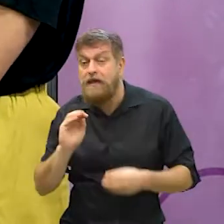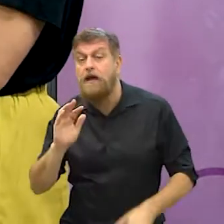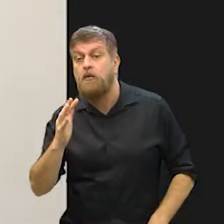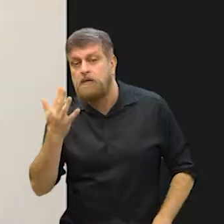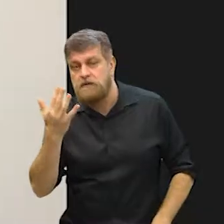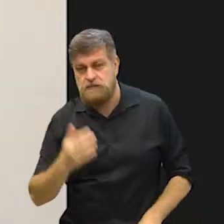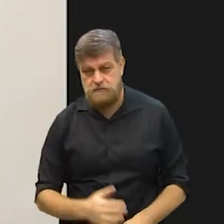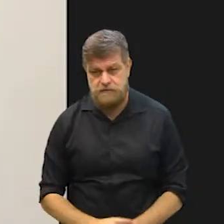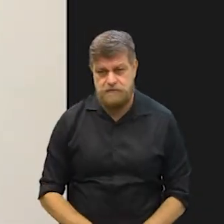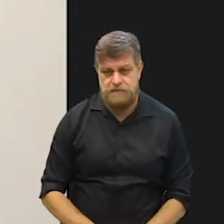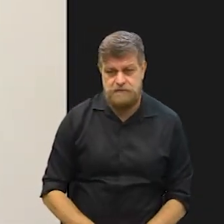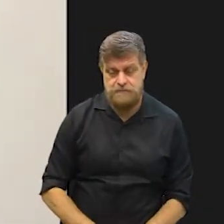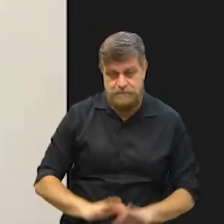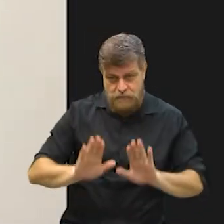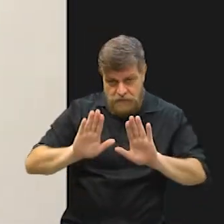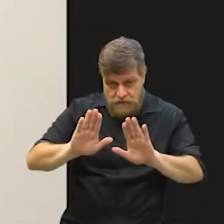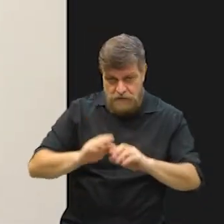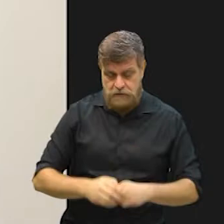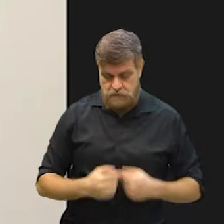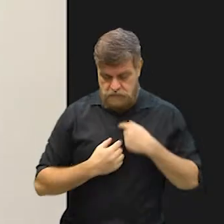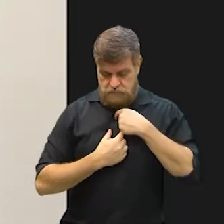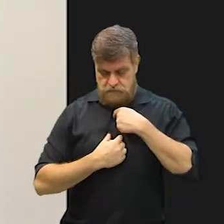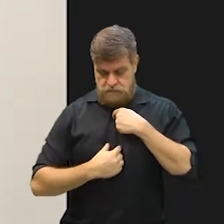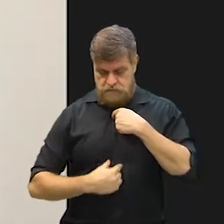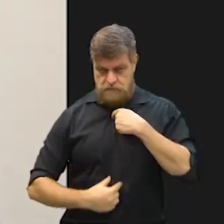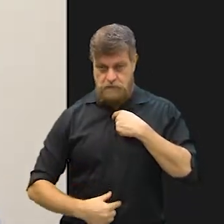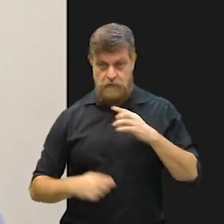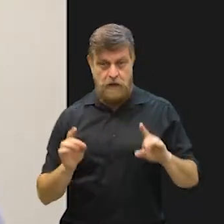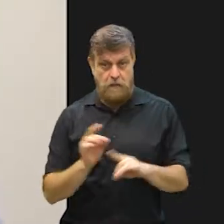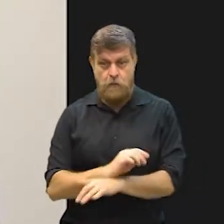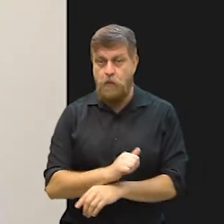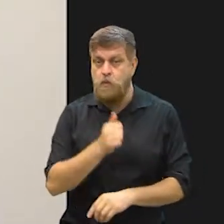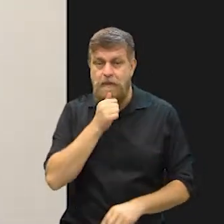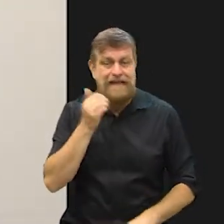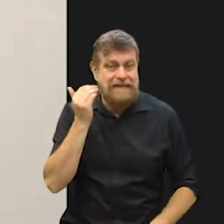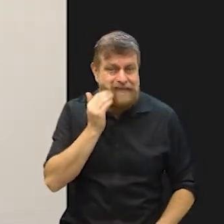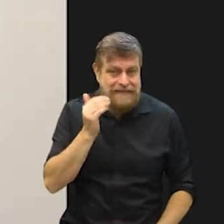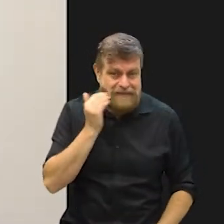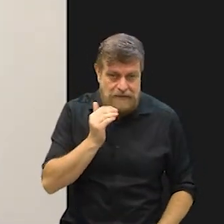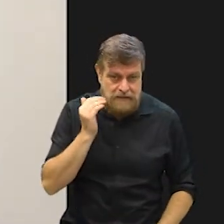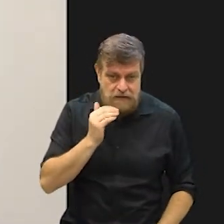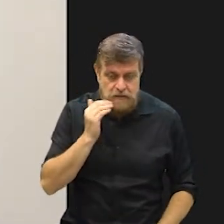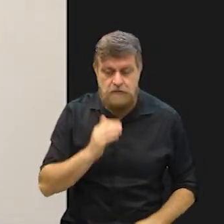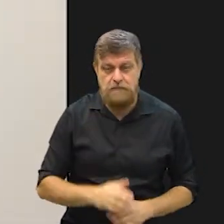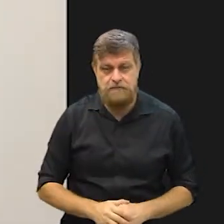é? No caso da mielomeningocele, realmente